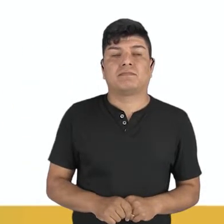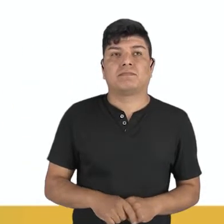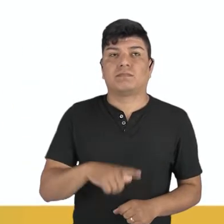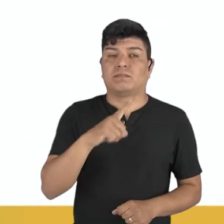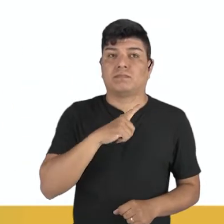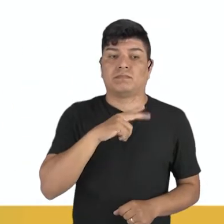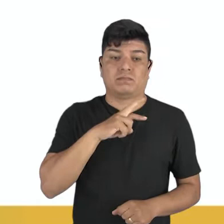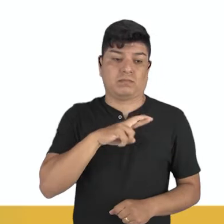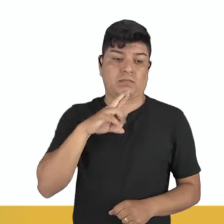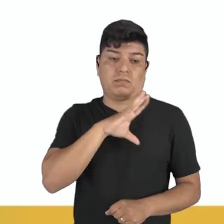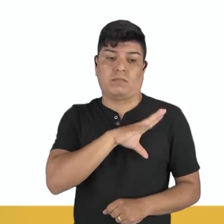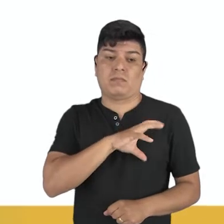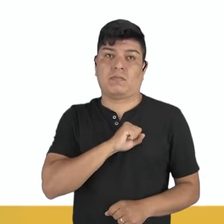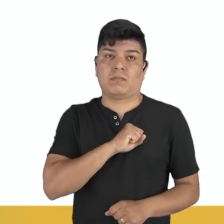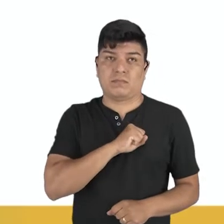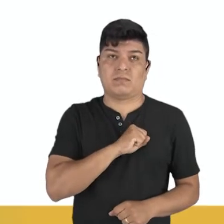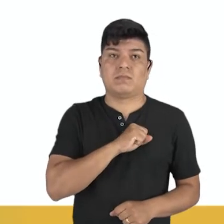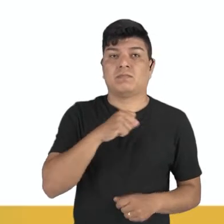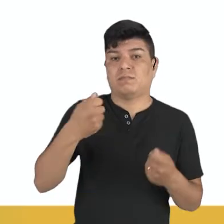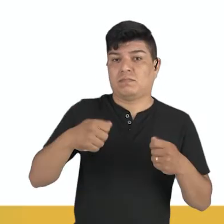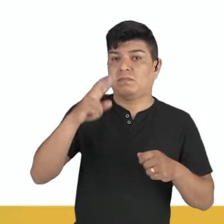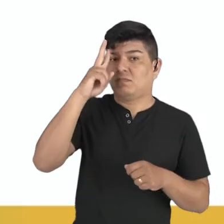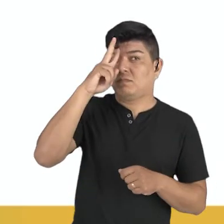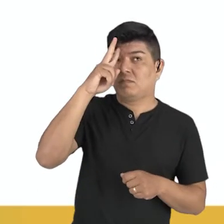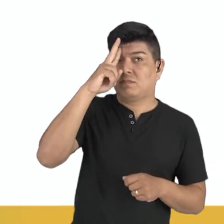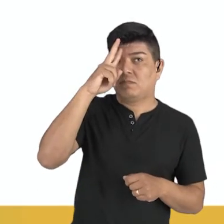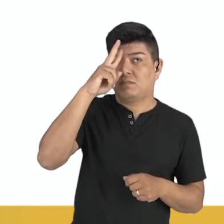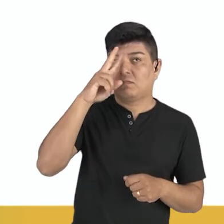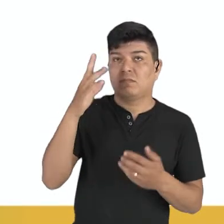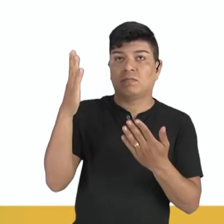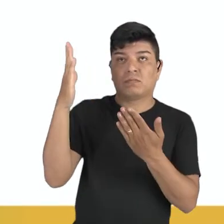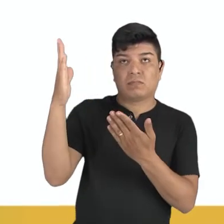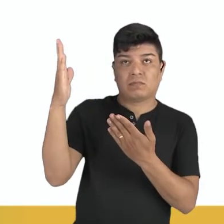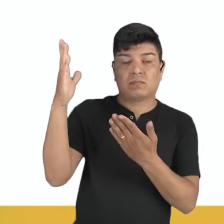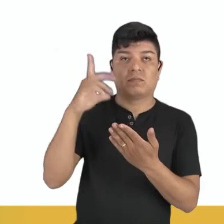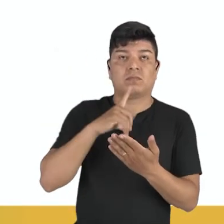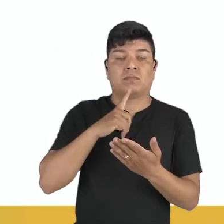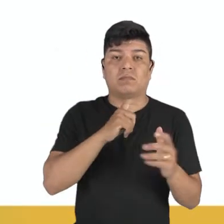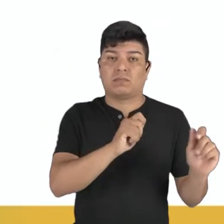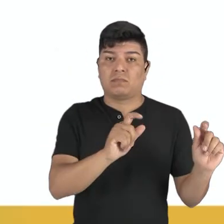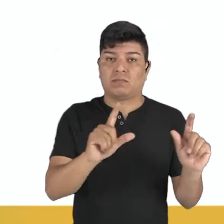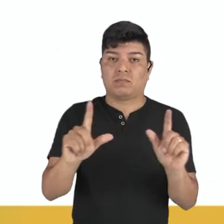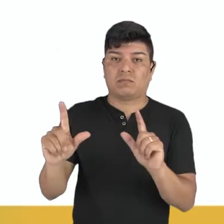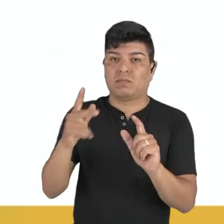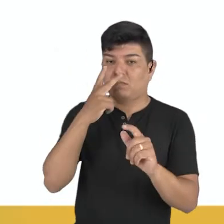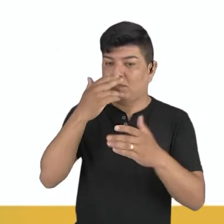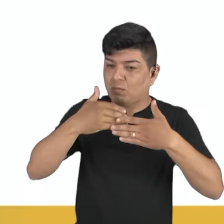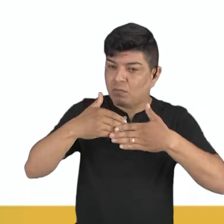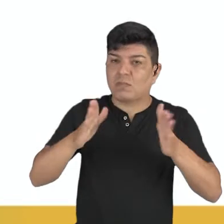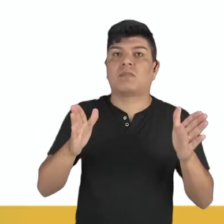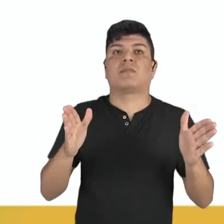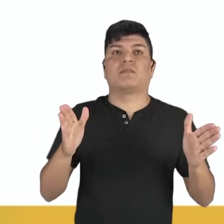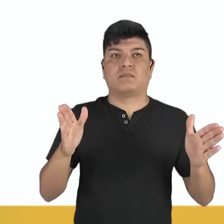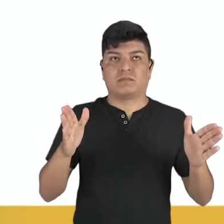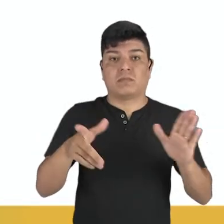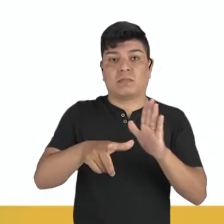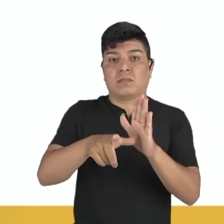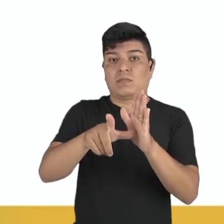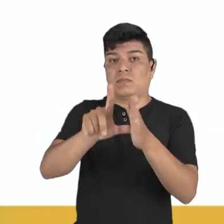aí nós vamos ter o romantismo Vale lembrar que nessa parte aí nós vamos ser uma ruptura